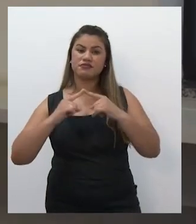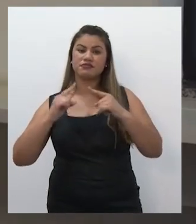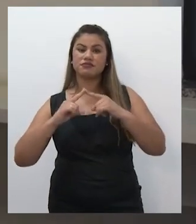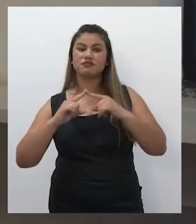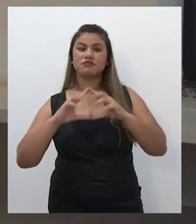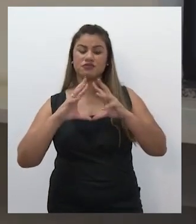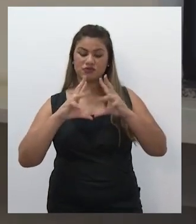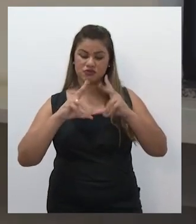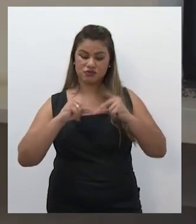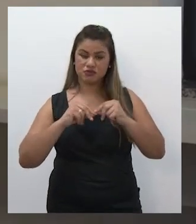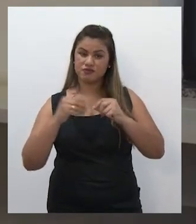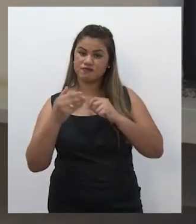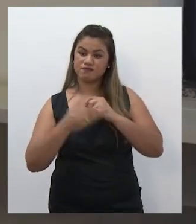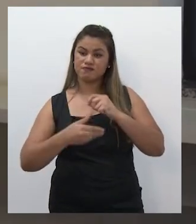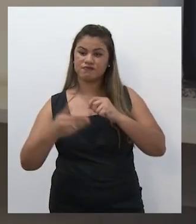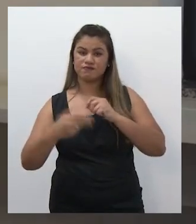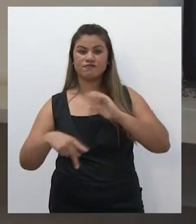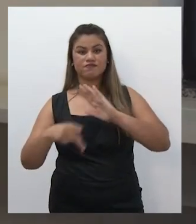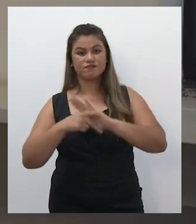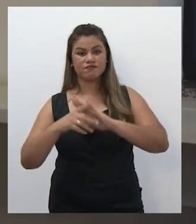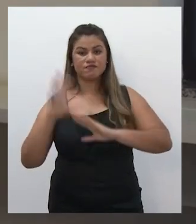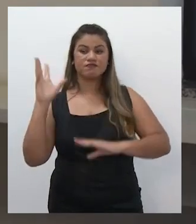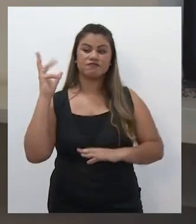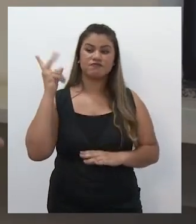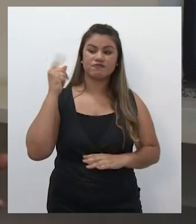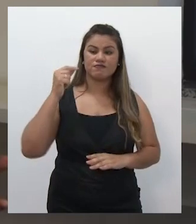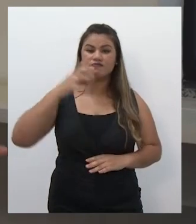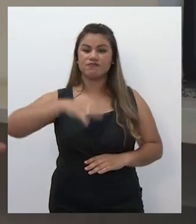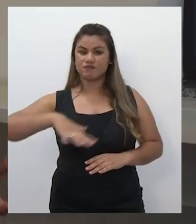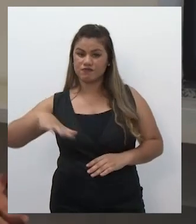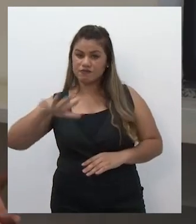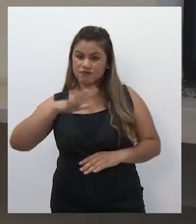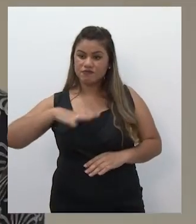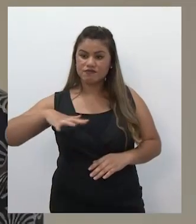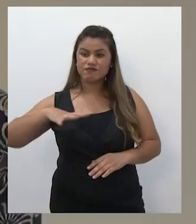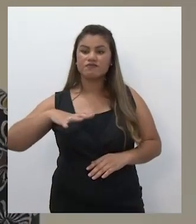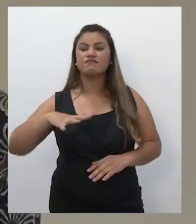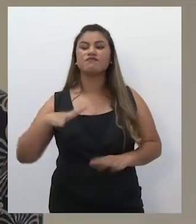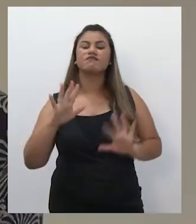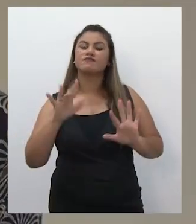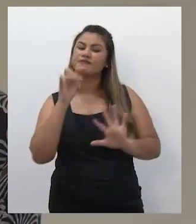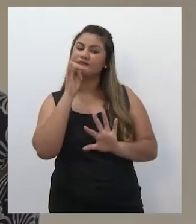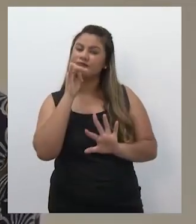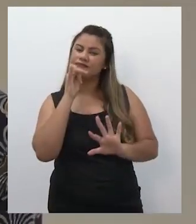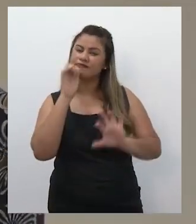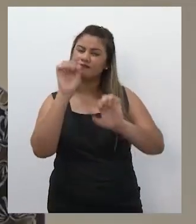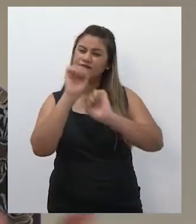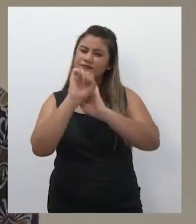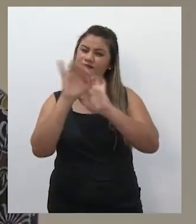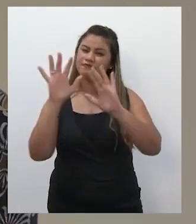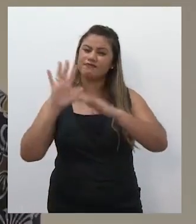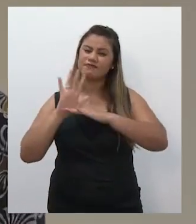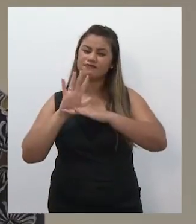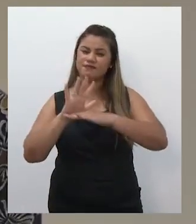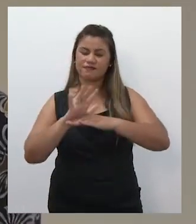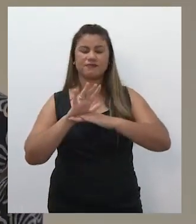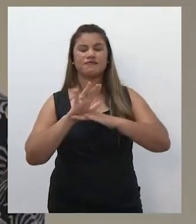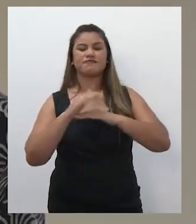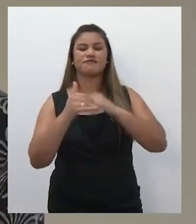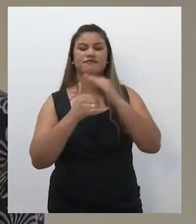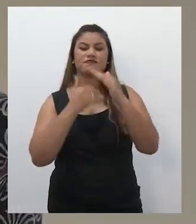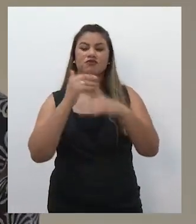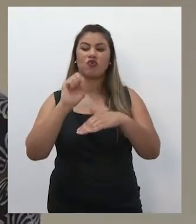os sub-elementos dessas competências gerais. Um exemplo claro para quando vocês estiverem desenvolvendo